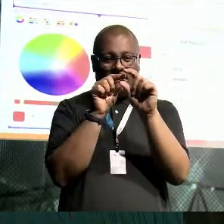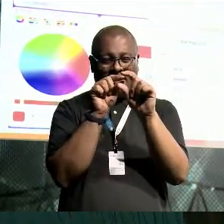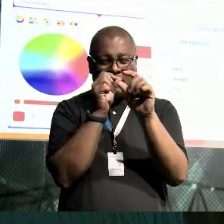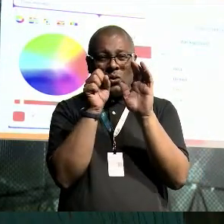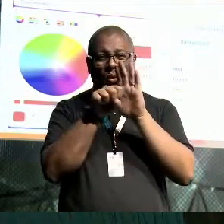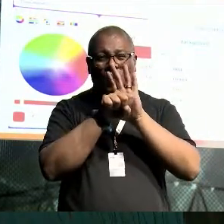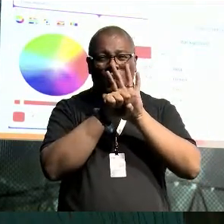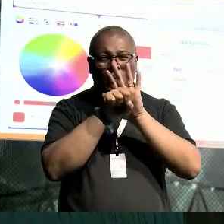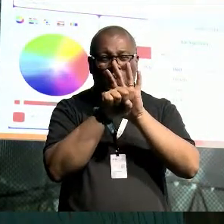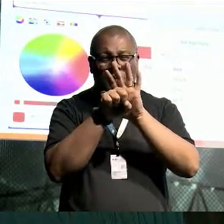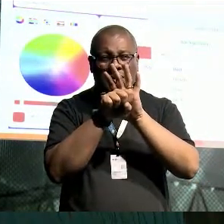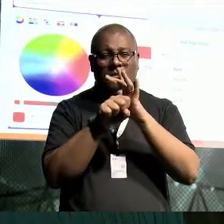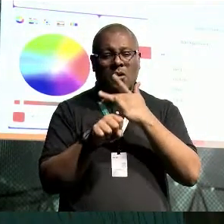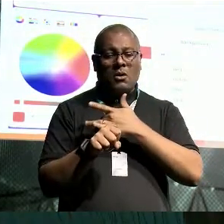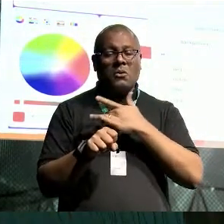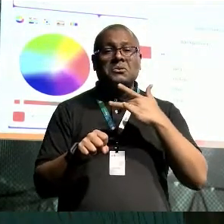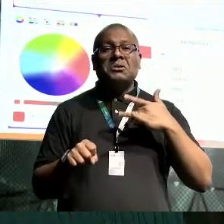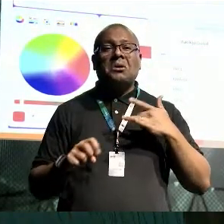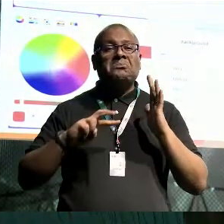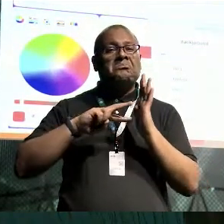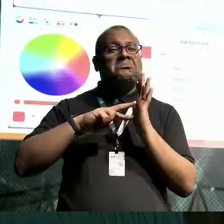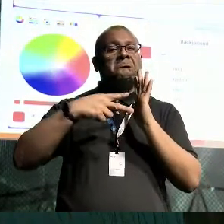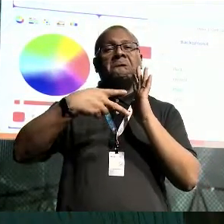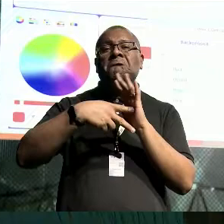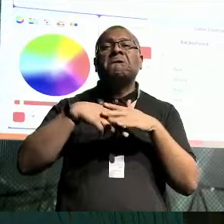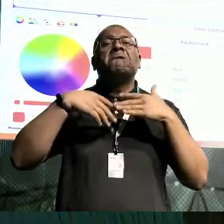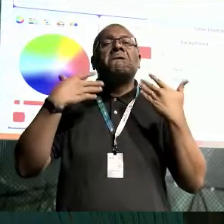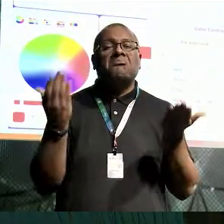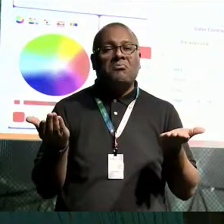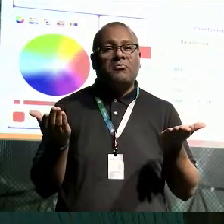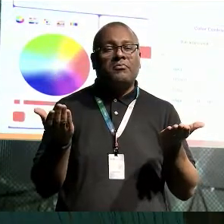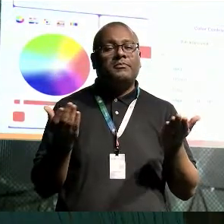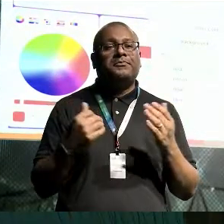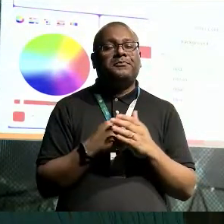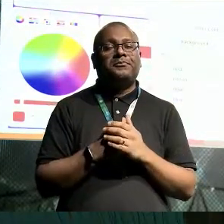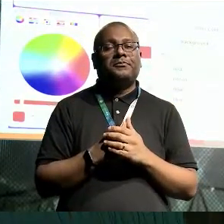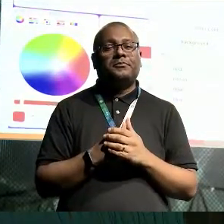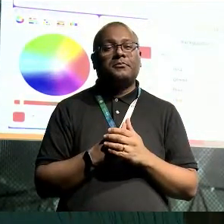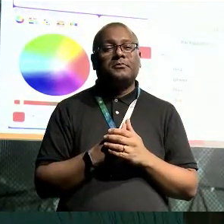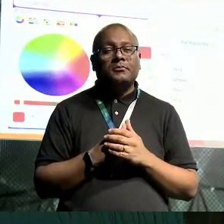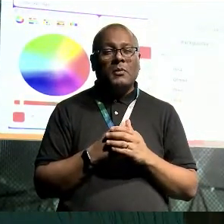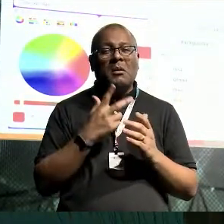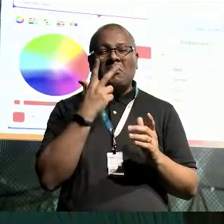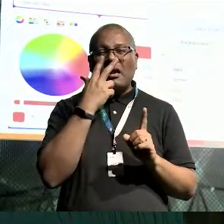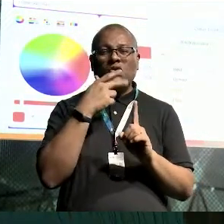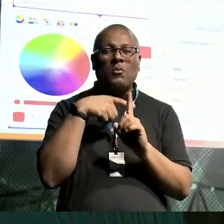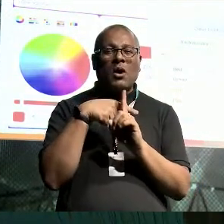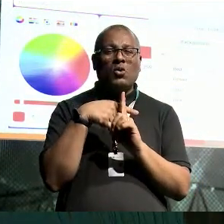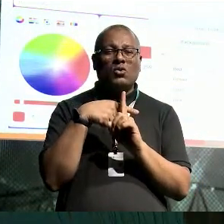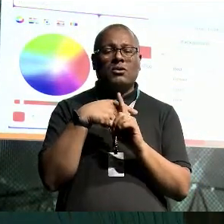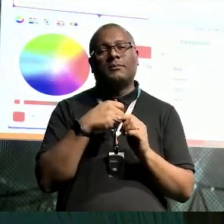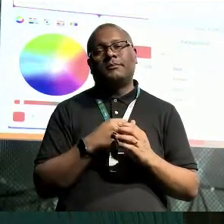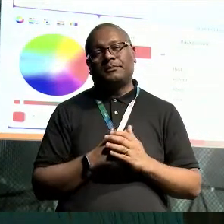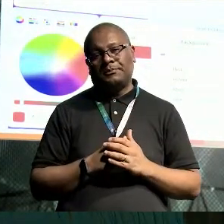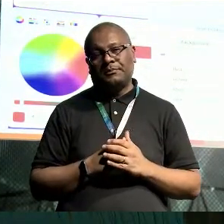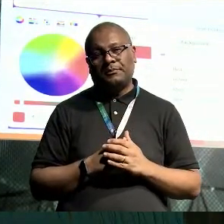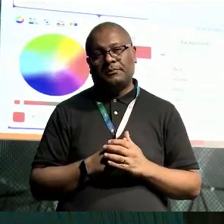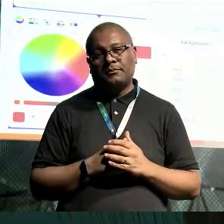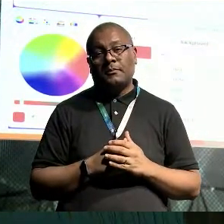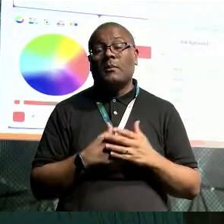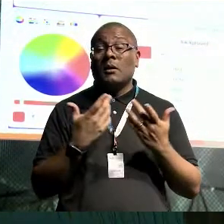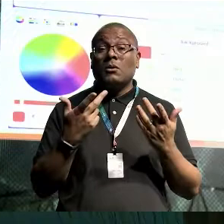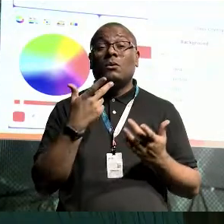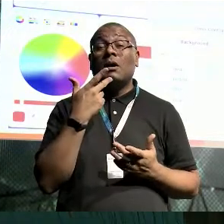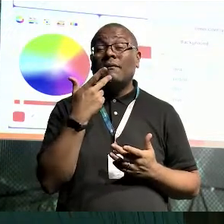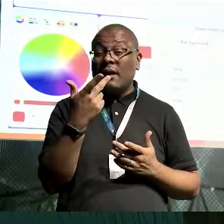símbolo de saúde que eu não sei o que significa. Mas, enfim, é quase uma cruz, assim. Então, ele